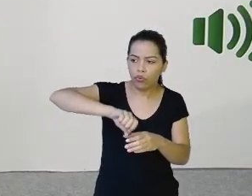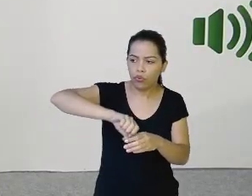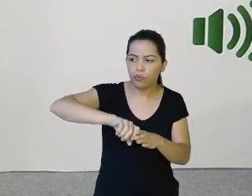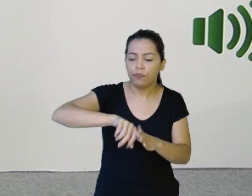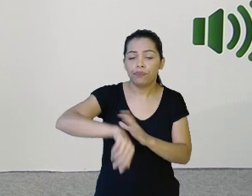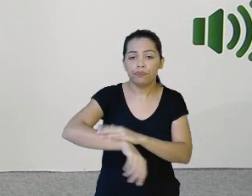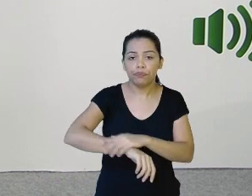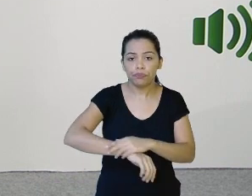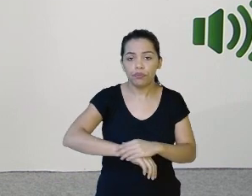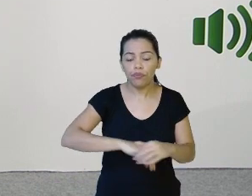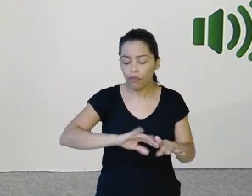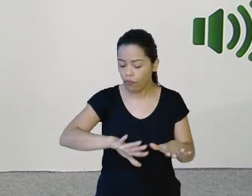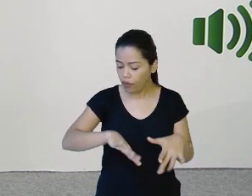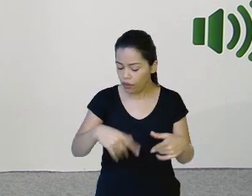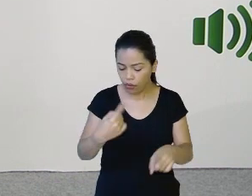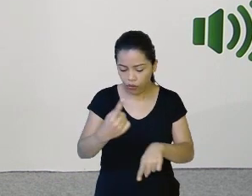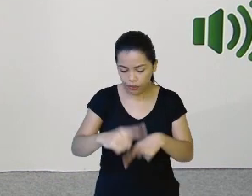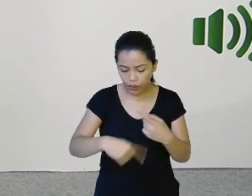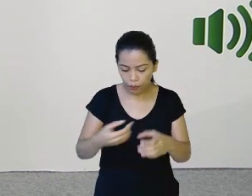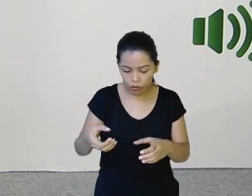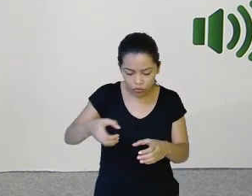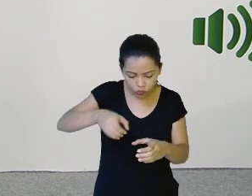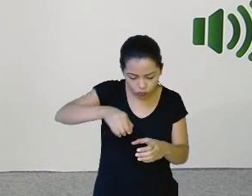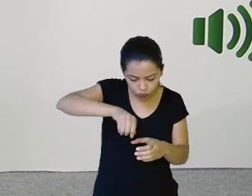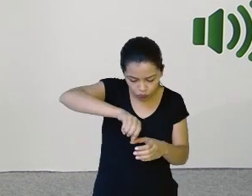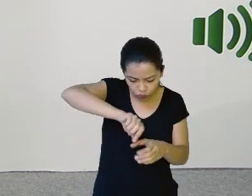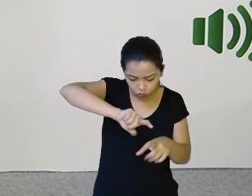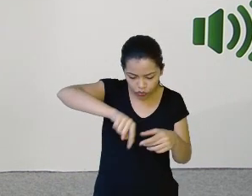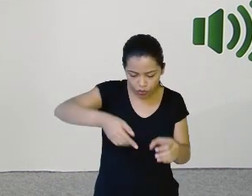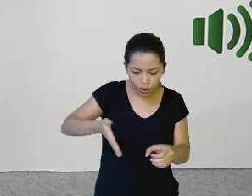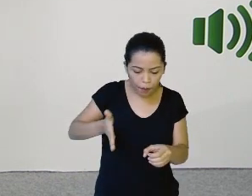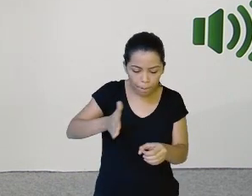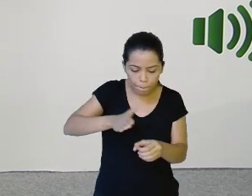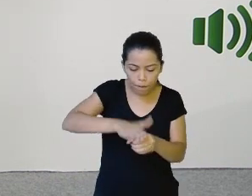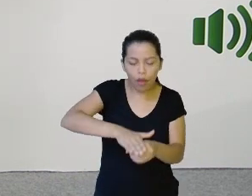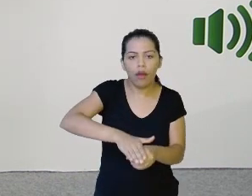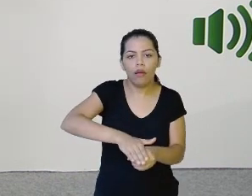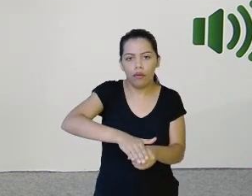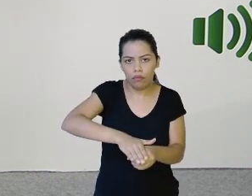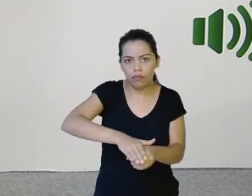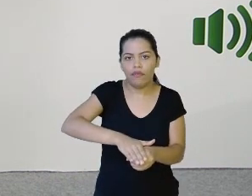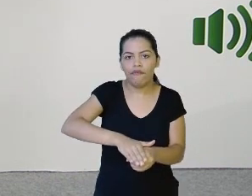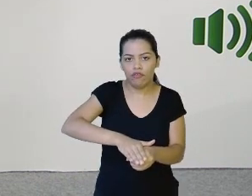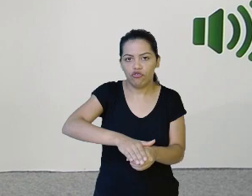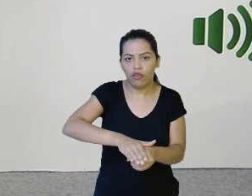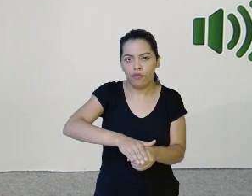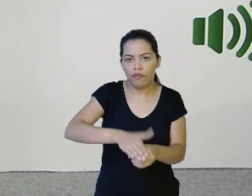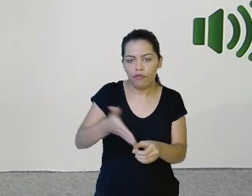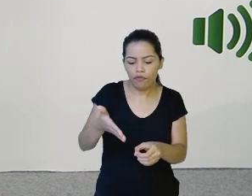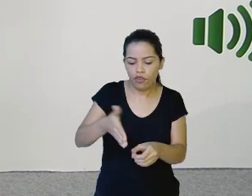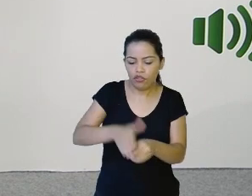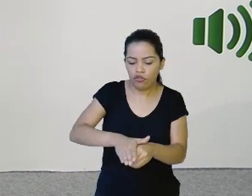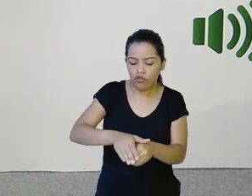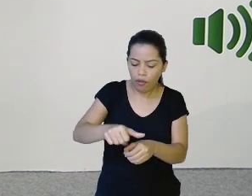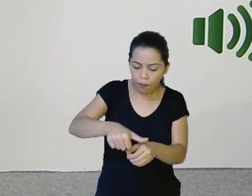vamos colocar mais fita adesiva. Vamos ver aqui o resultado. Vai ser como aqui?